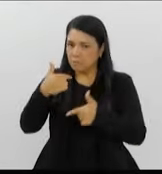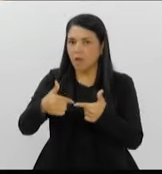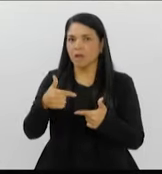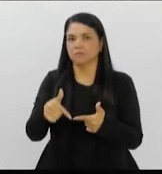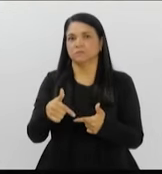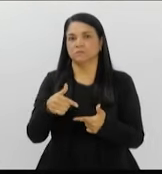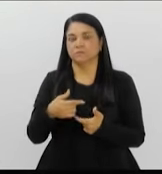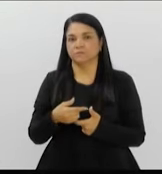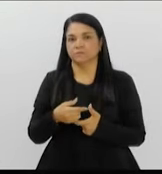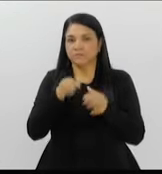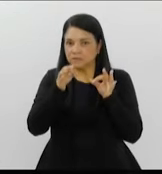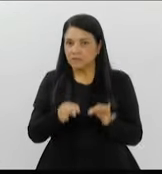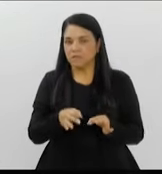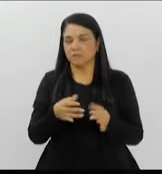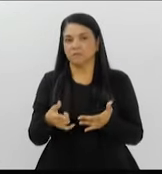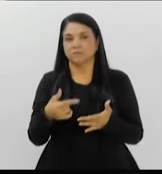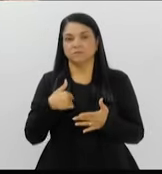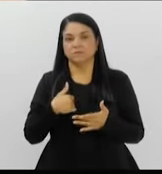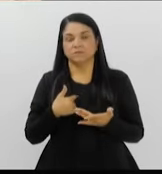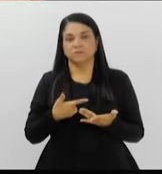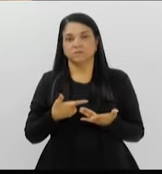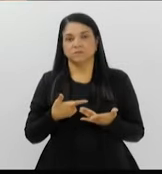Até porque, se não for assim,